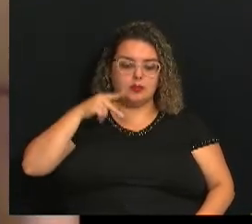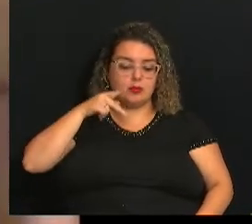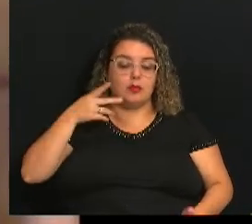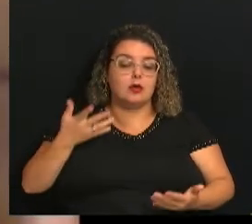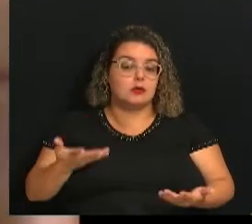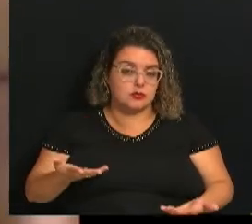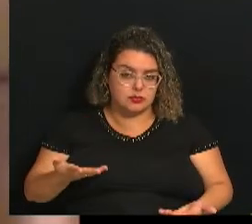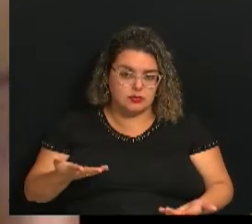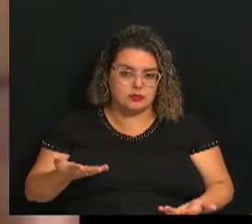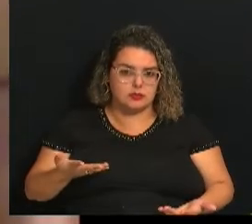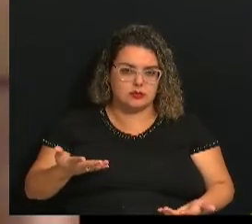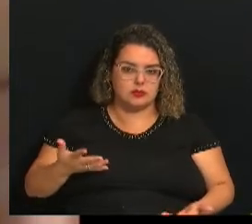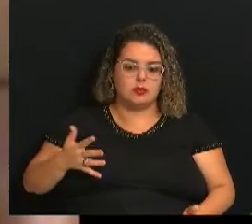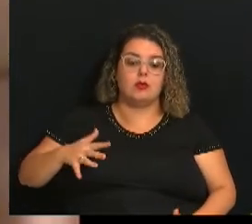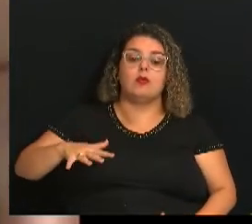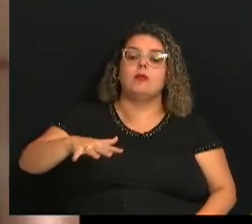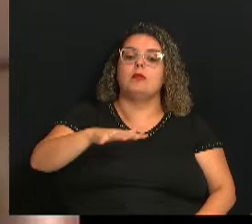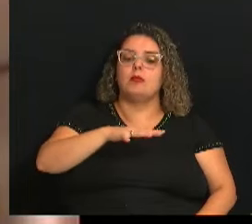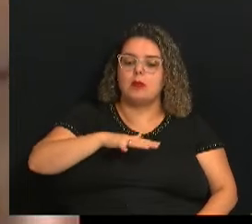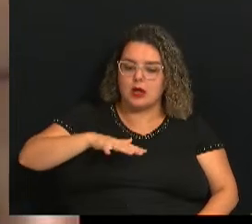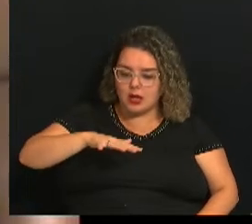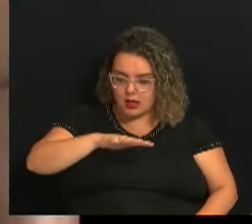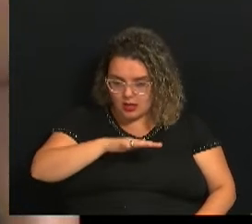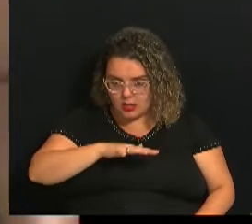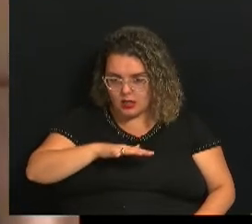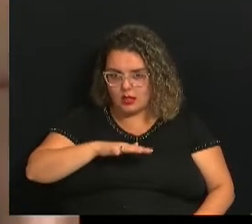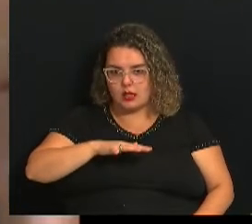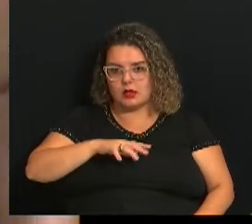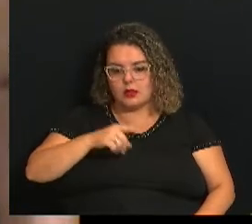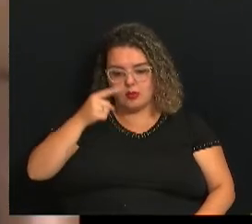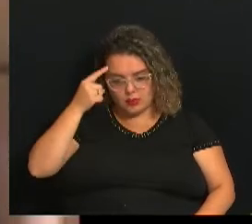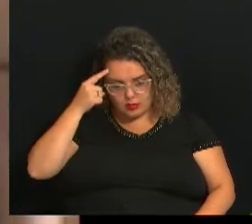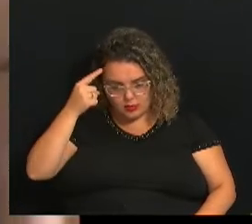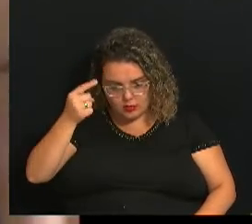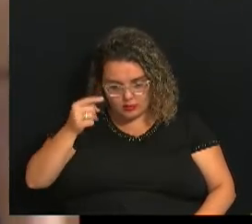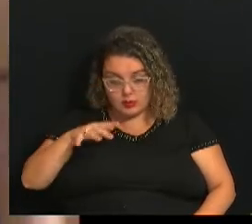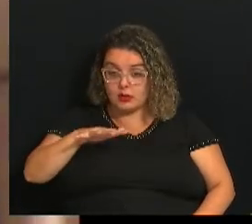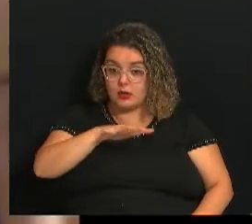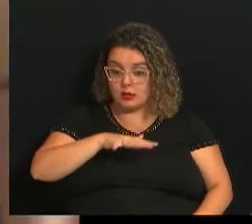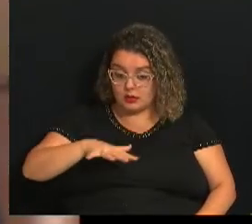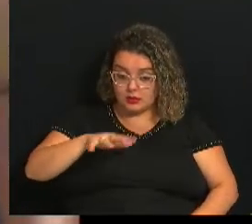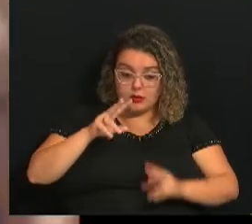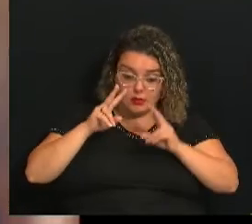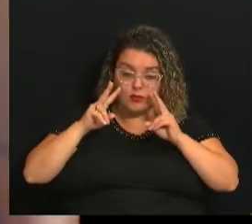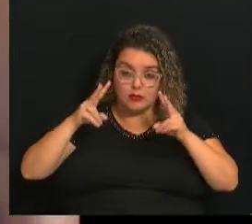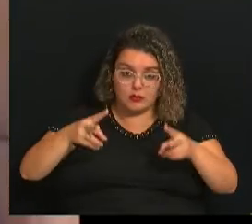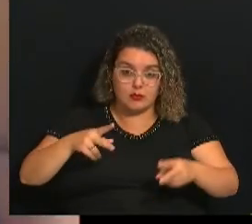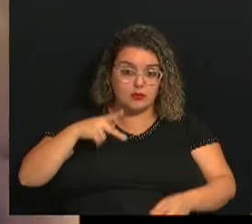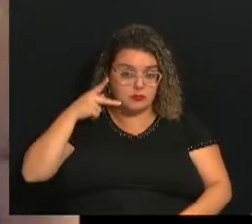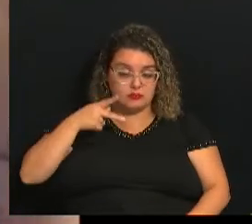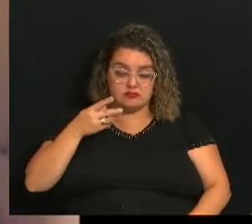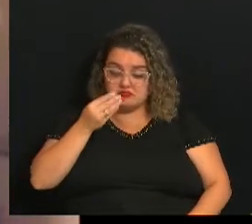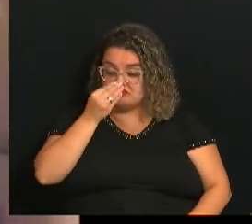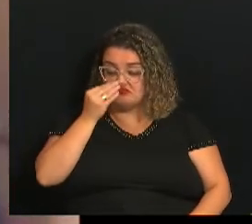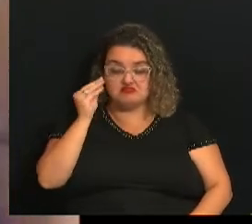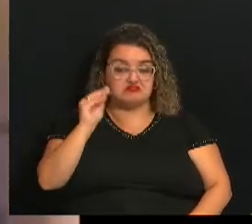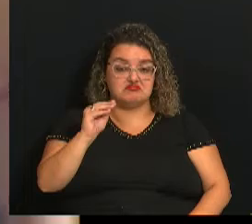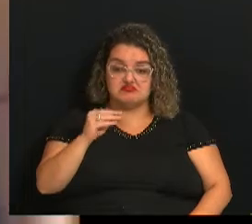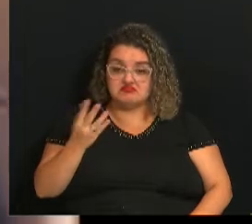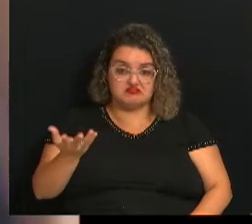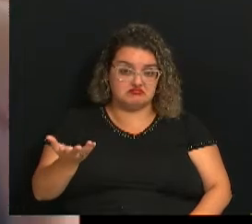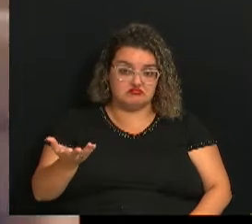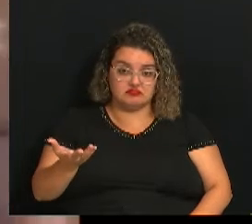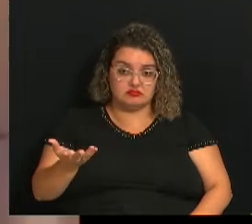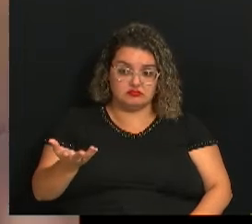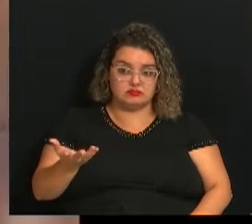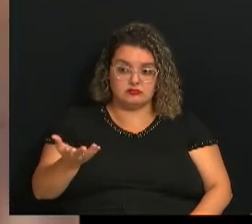sido propositalmente, na perspectiva política, negligenciada. Isso é inquestionável.